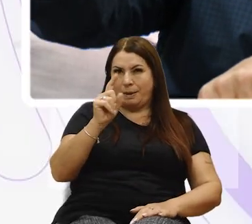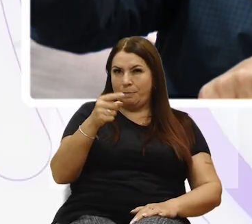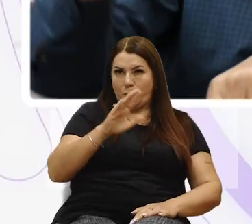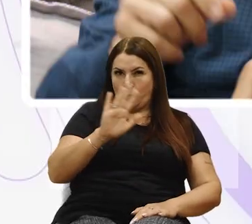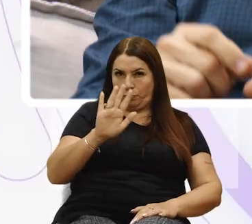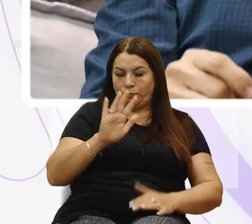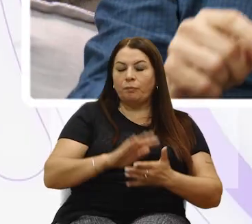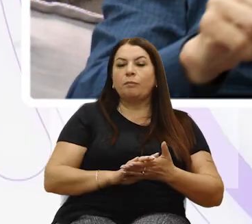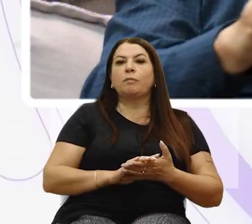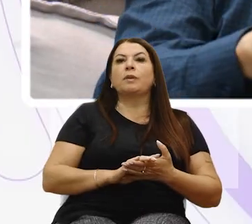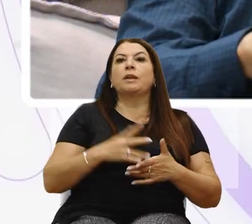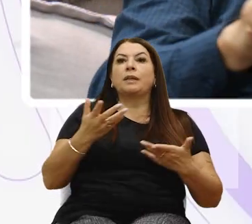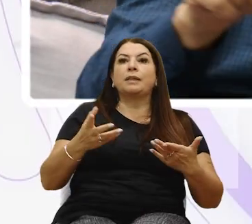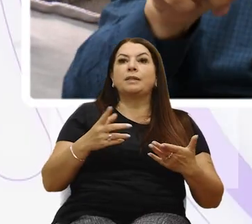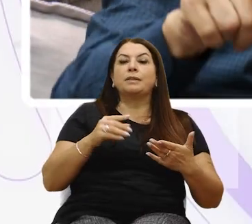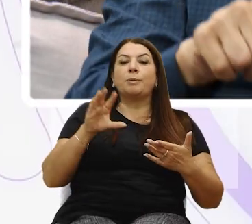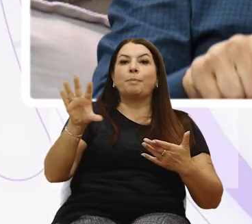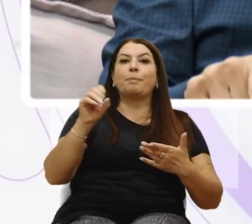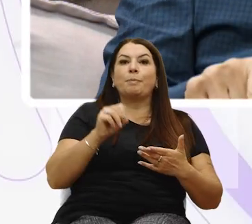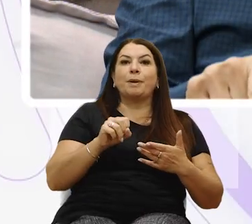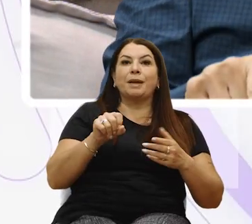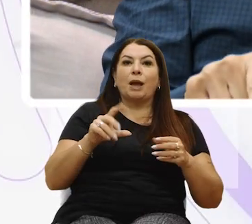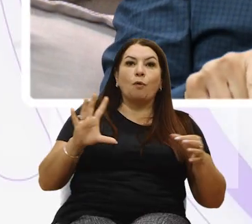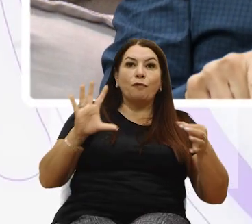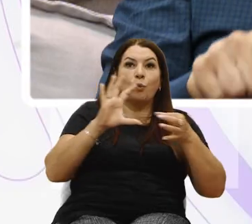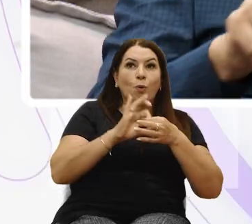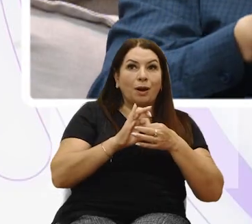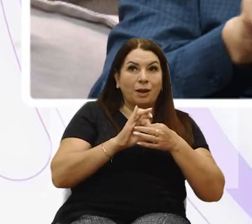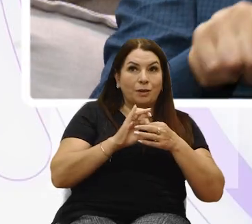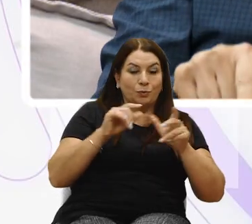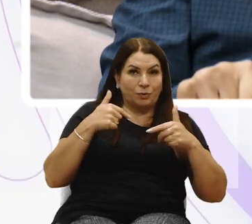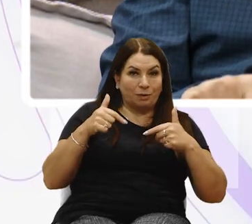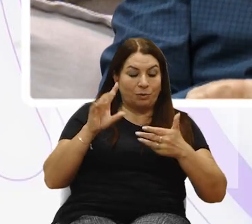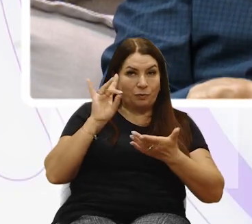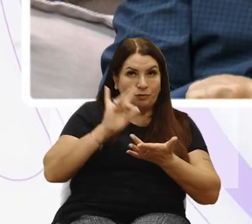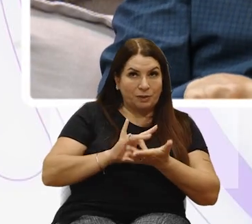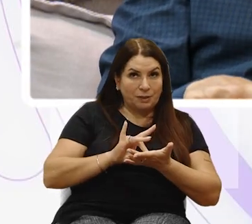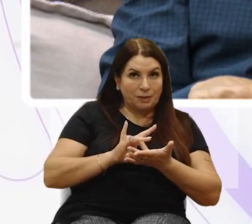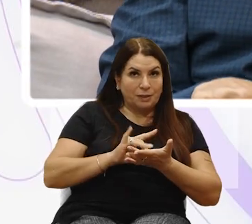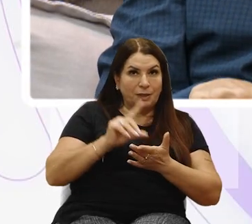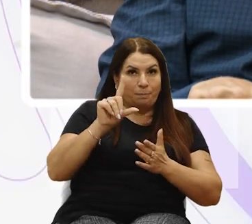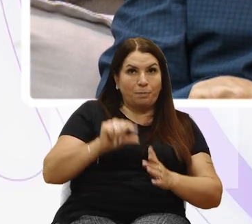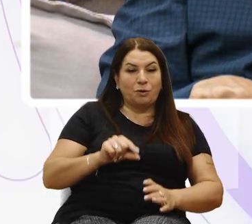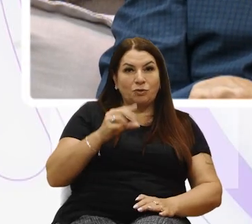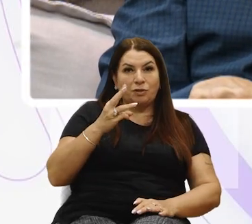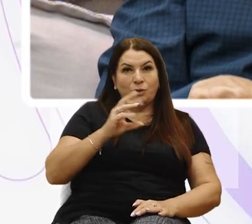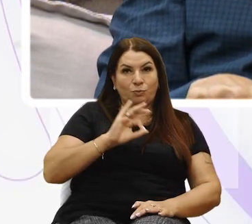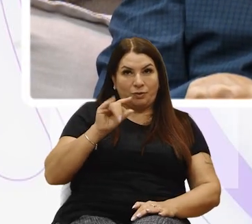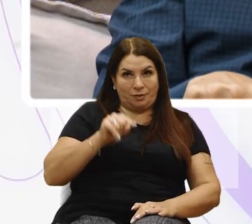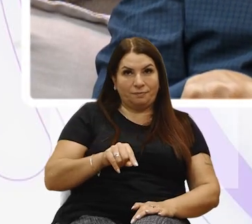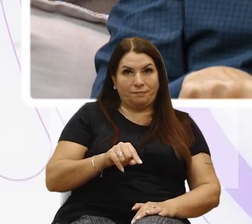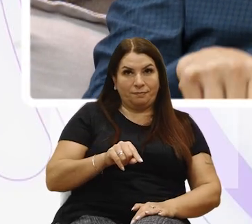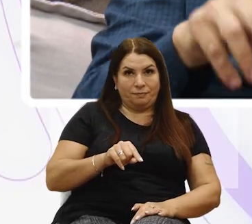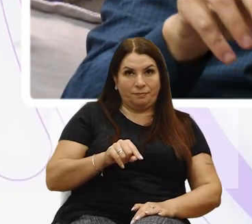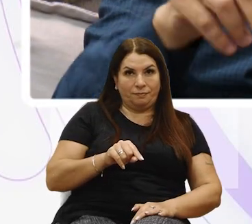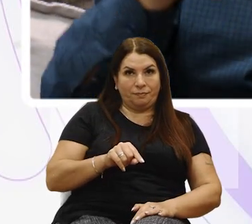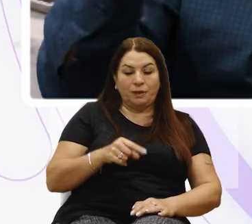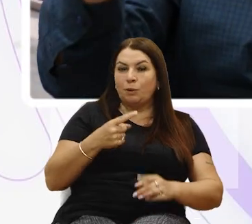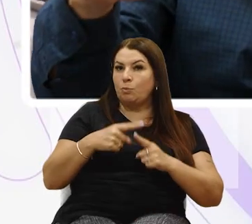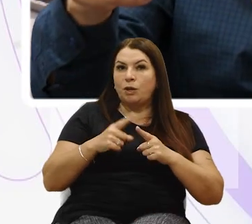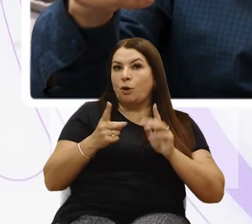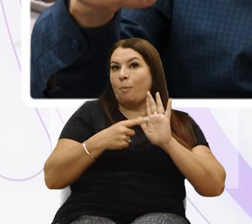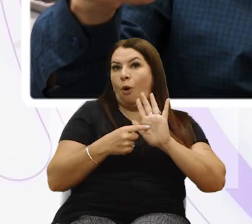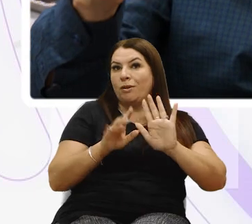540 mil, tá? Se tu pegar o que é vinculado ao trabalho, oficialmente, é menos de 3% disso. Porque